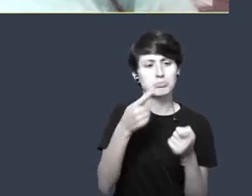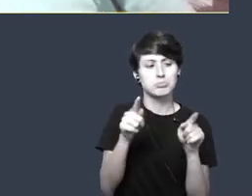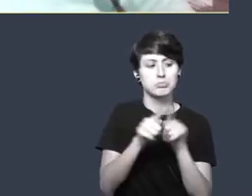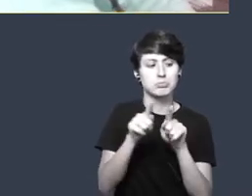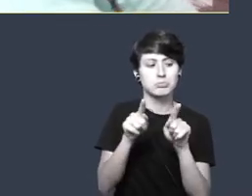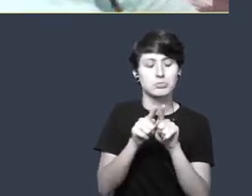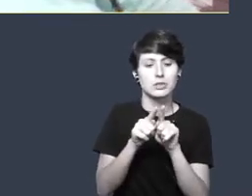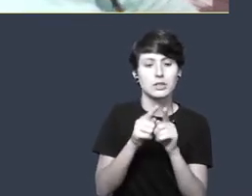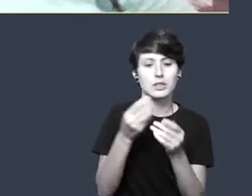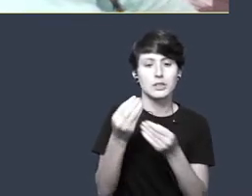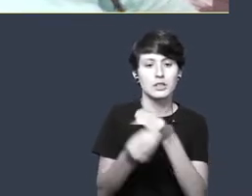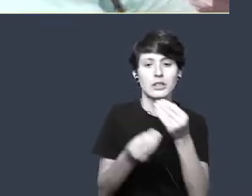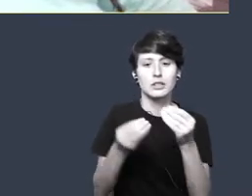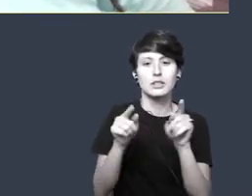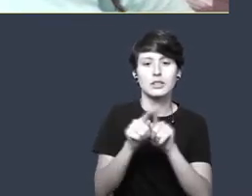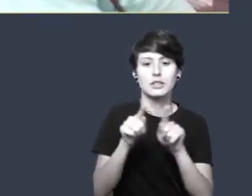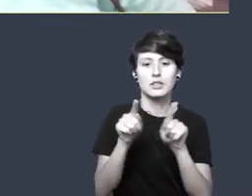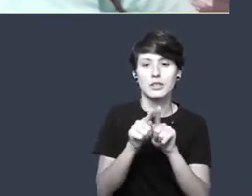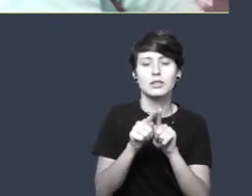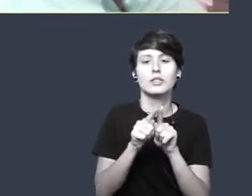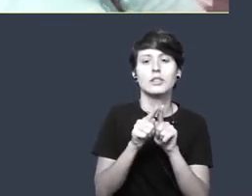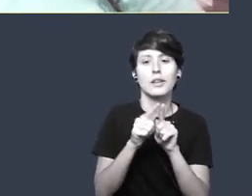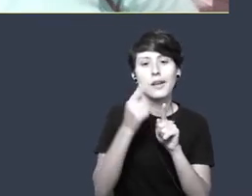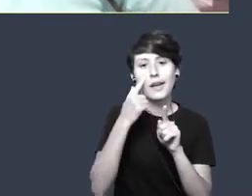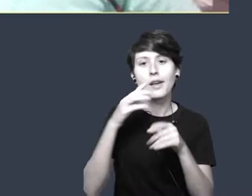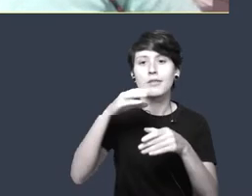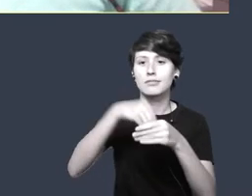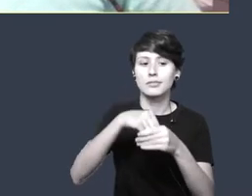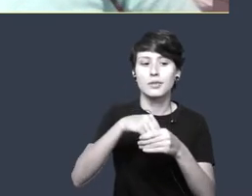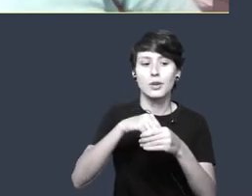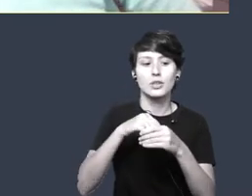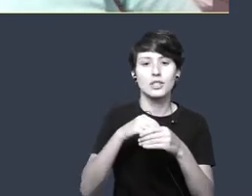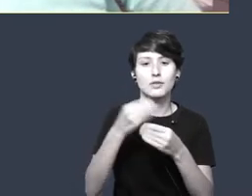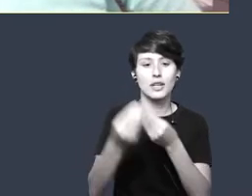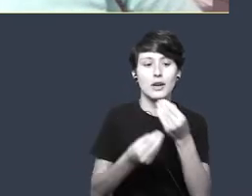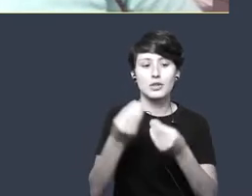tempo, e também estou no IA Inclusive, então assim, galera...